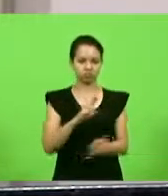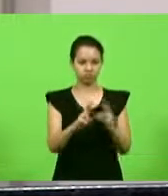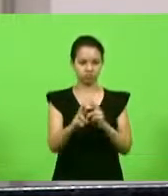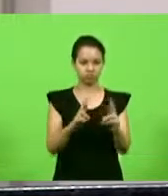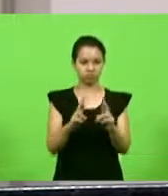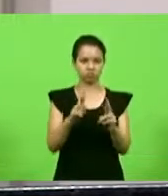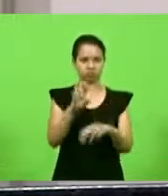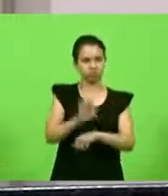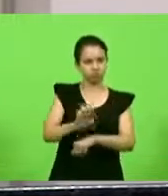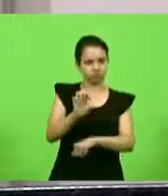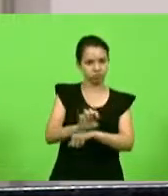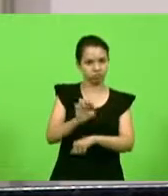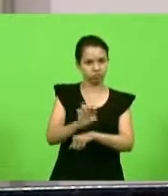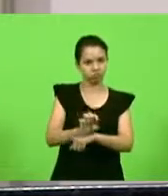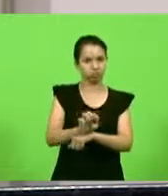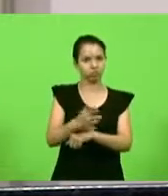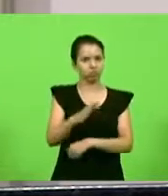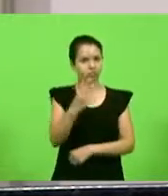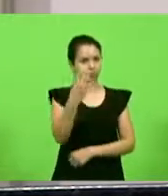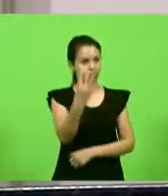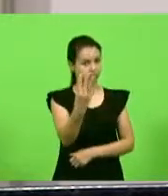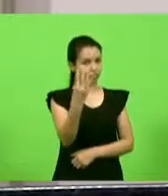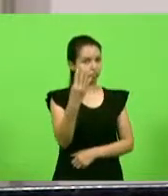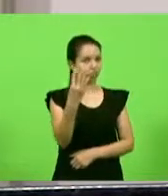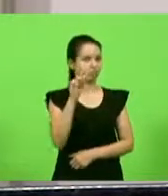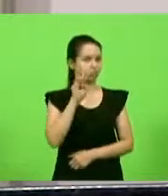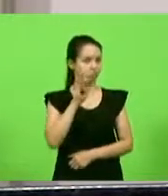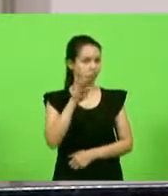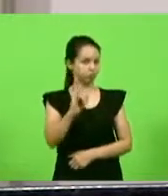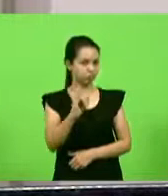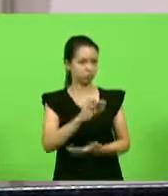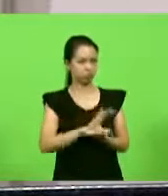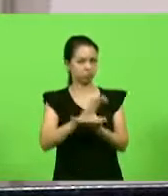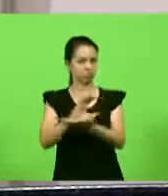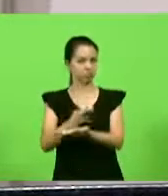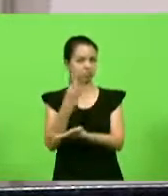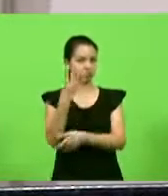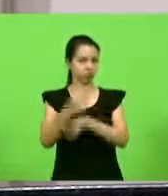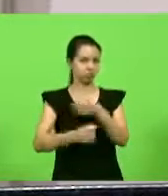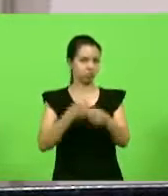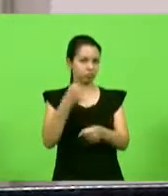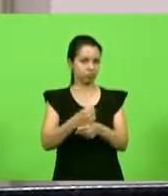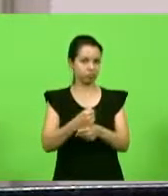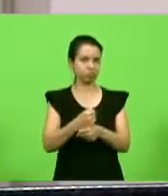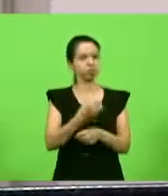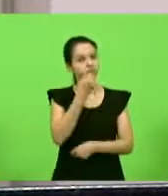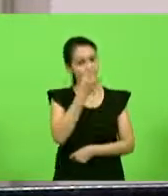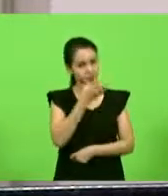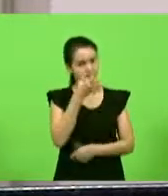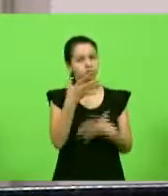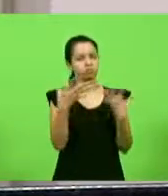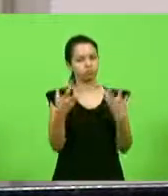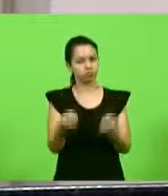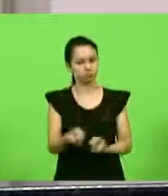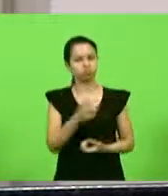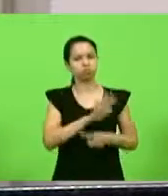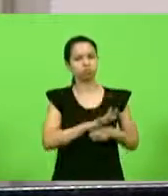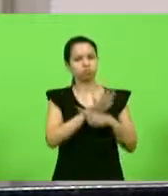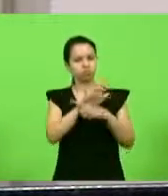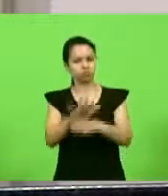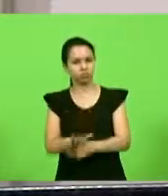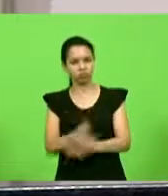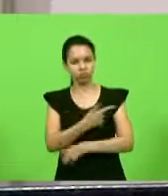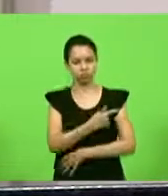previsto 4 bilhões de investimentos em 4 anos. É muito bem-vinda a ajuda do governo do